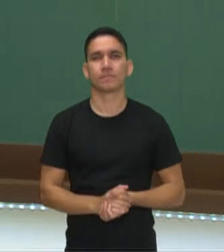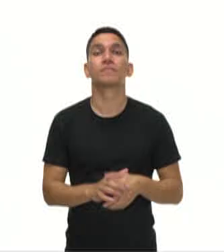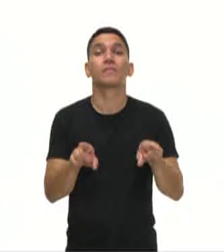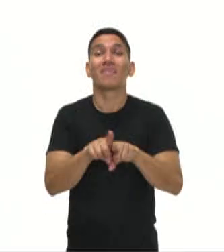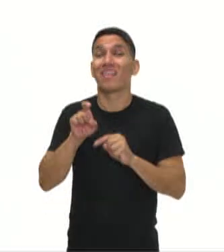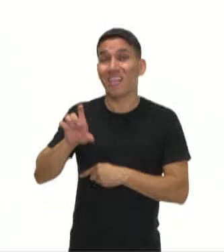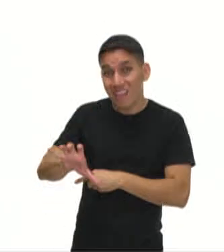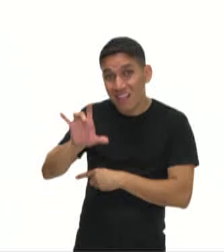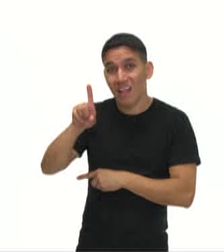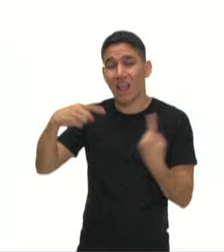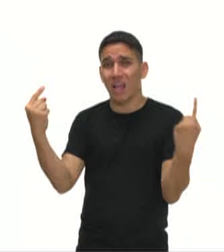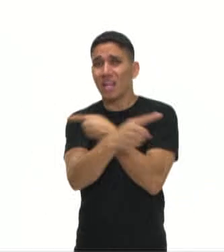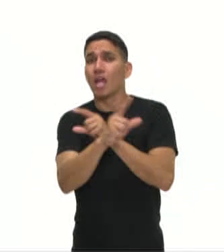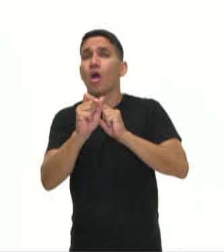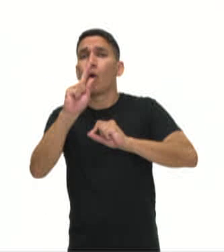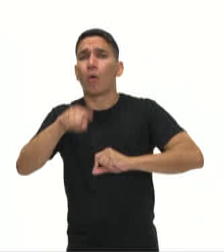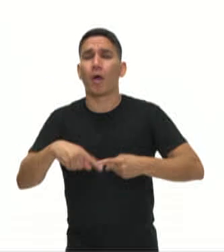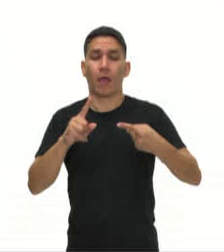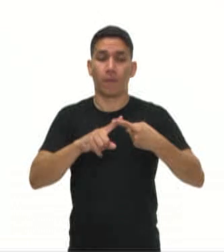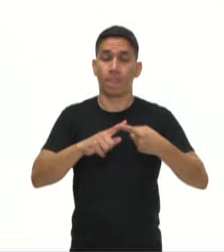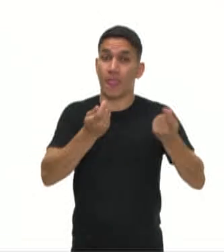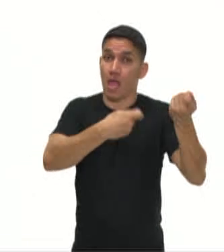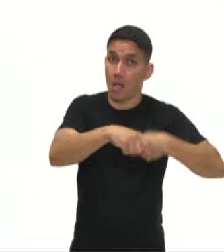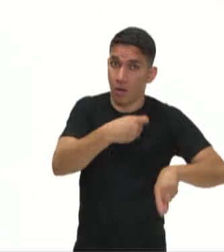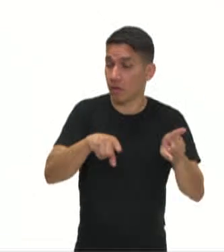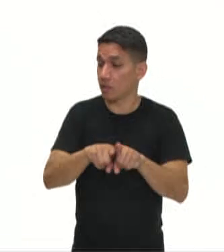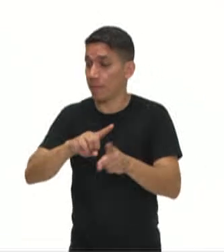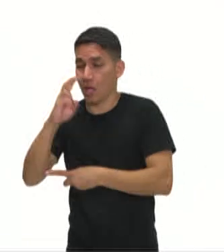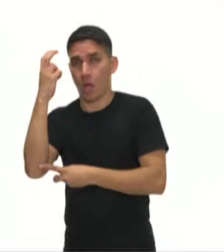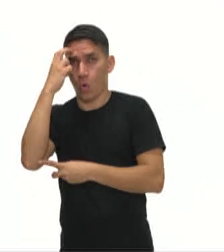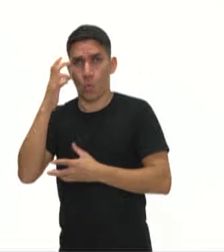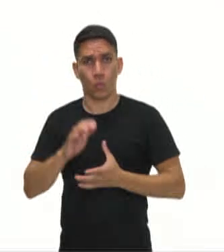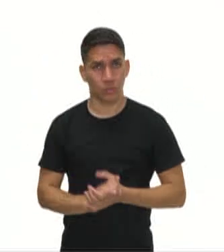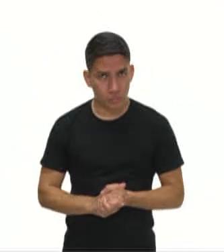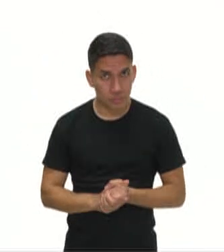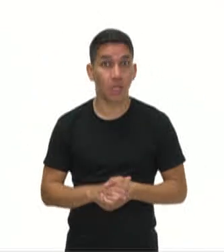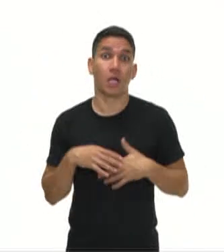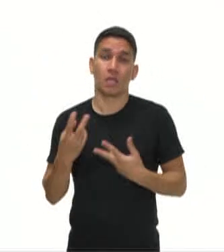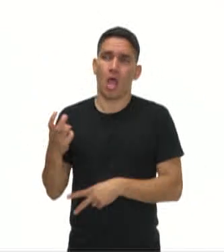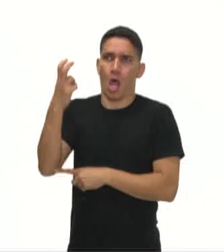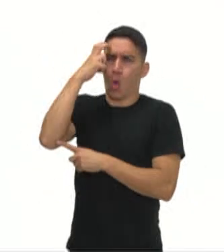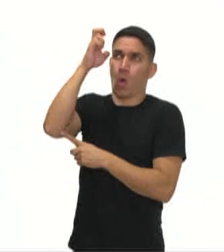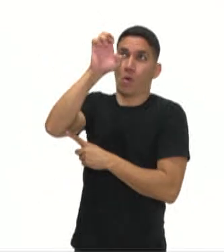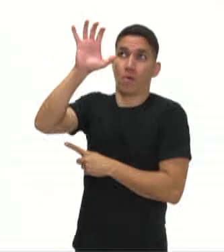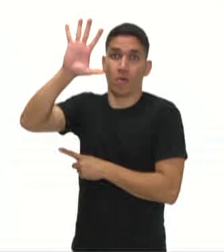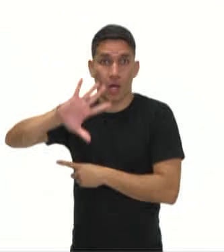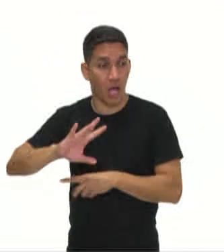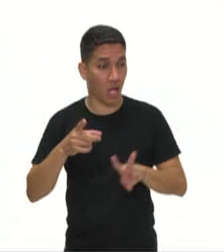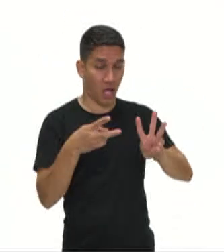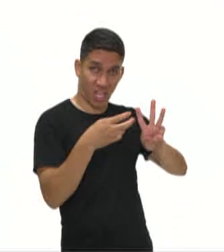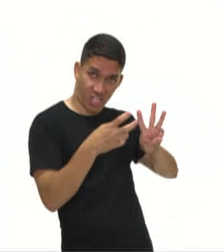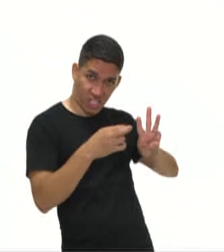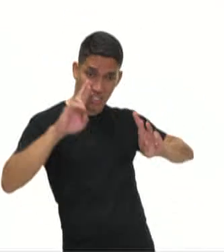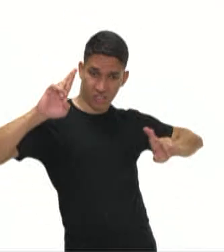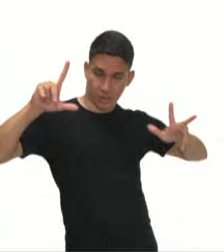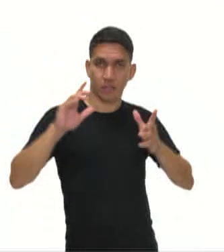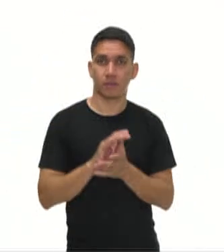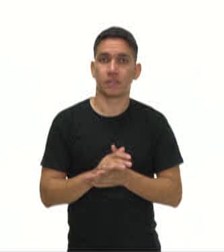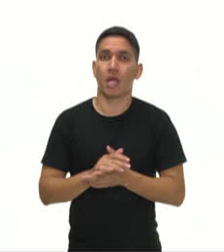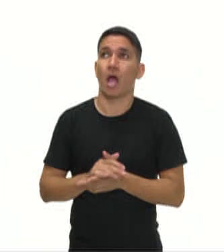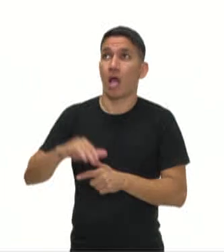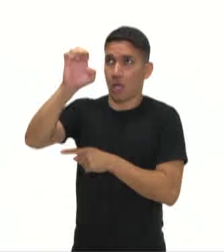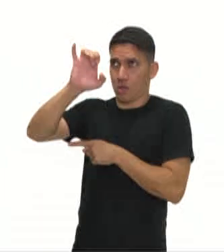Esses antagonismos de economia e de cultura. A cultura europeia e a indígena, a europeia